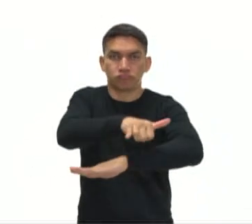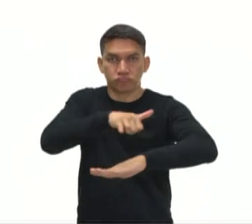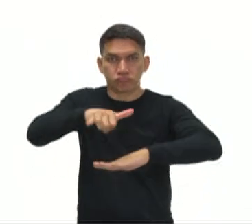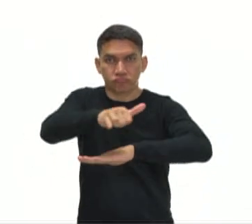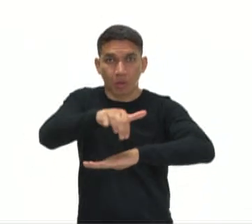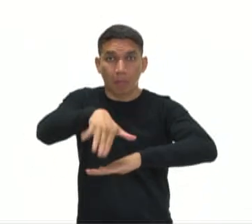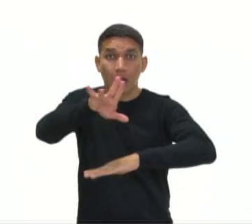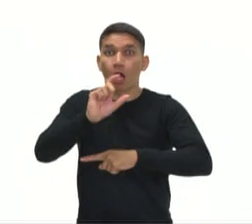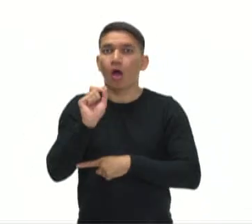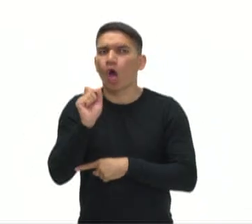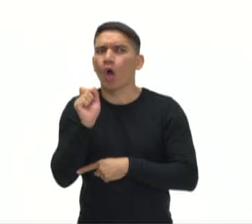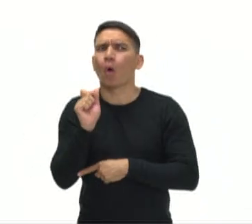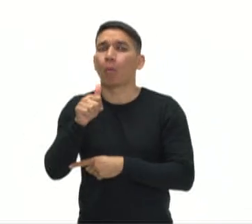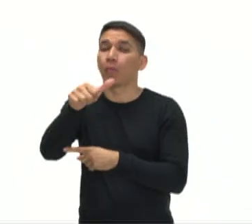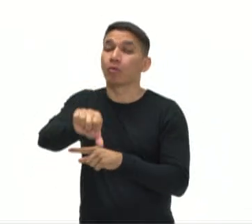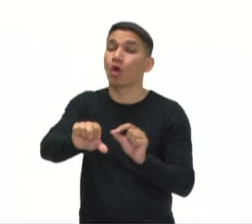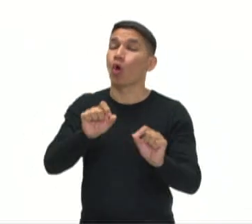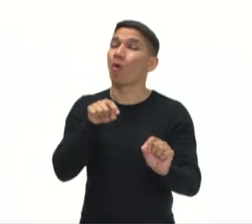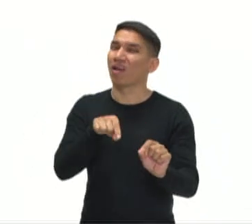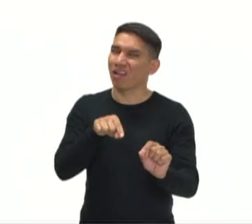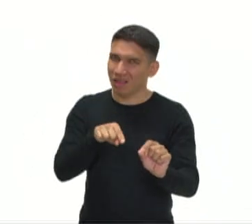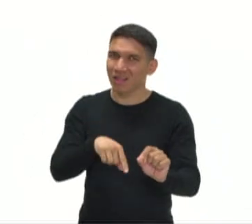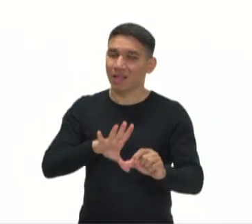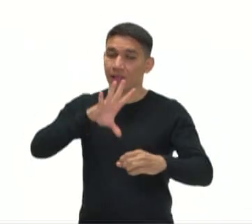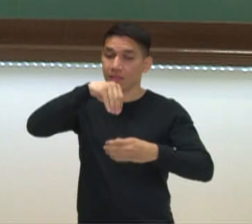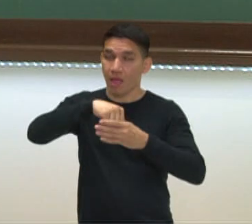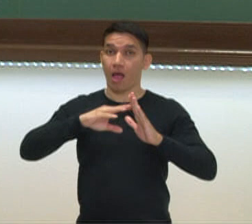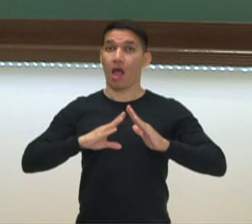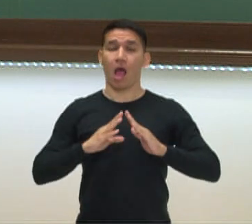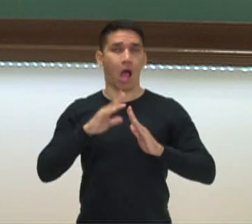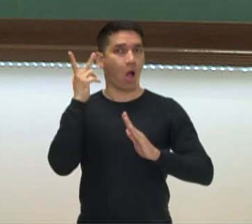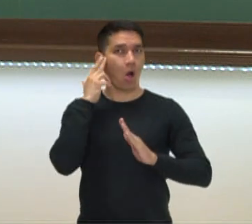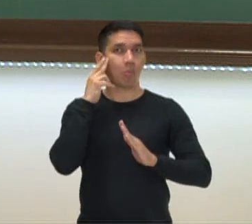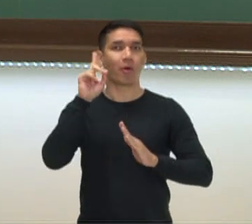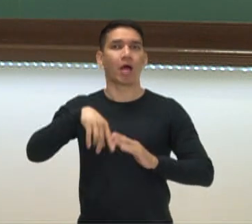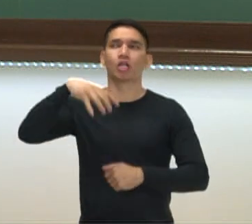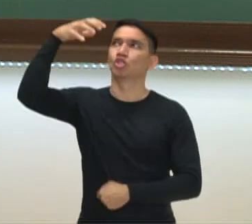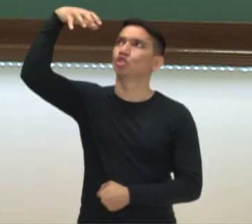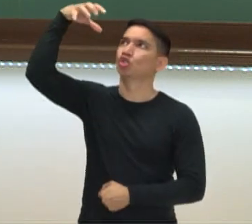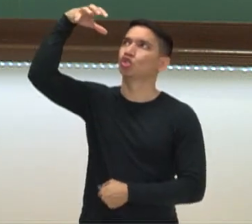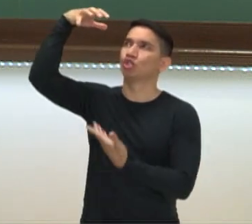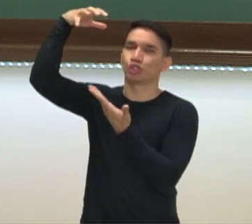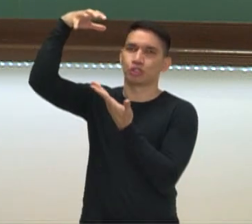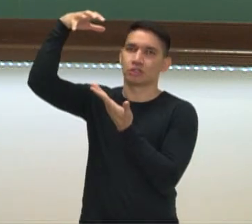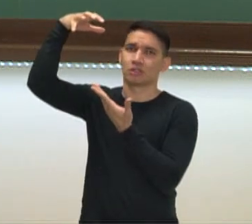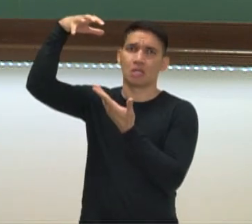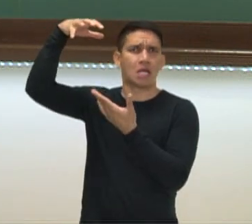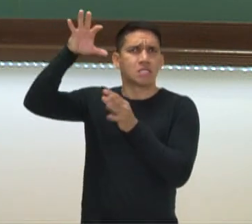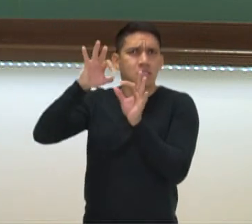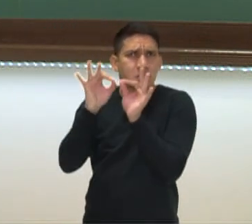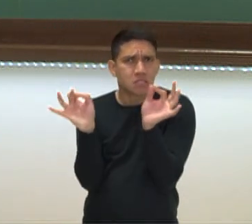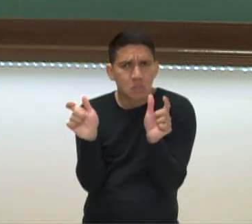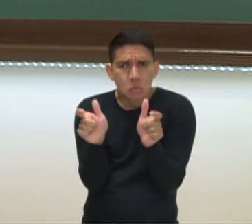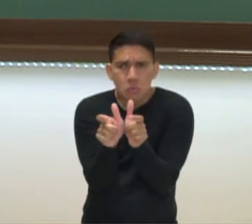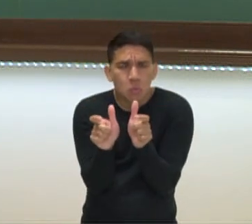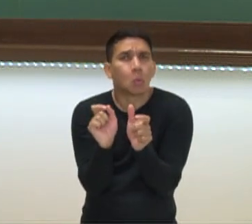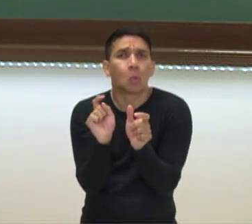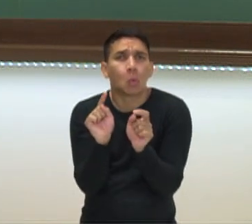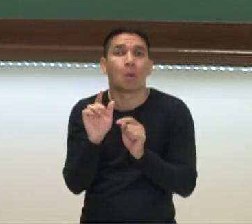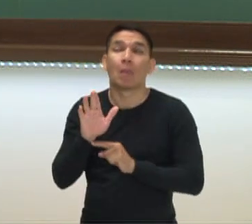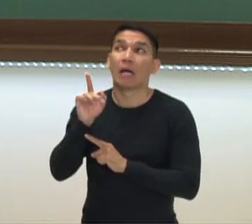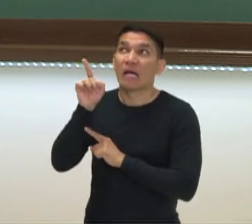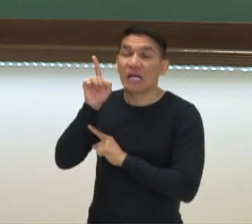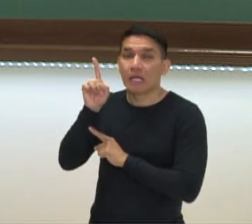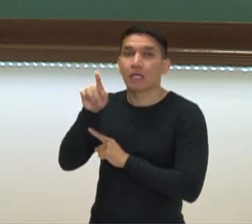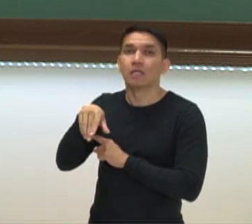o vilão desse consumo na casa, assim, uma casa comum, é o chuveiro. O chuveiro é um negocinho muito pequenininho. Para